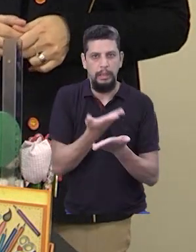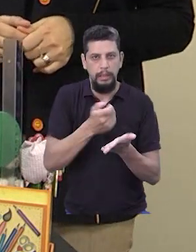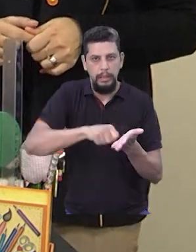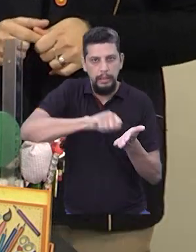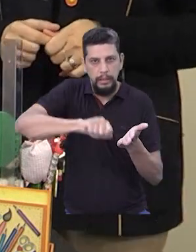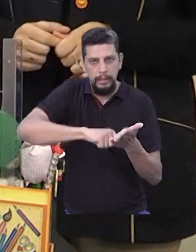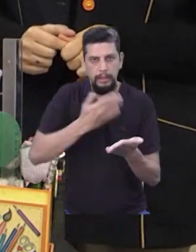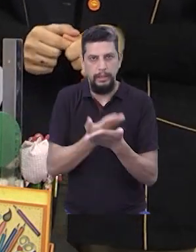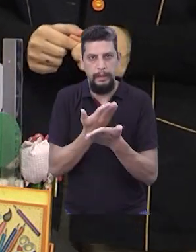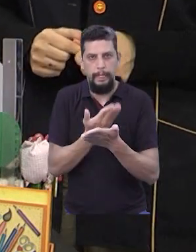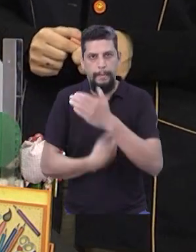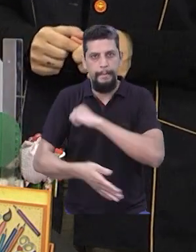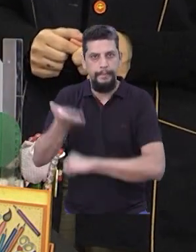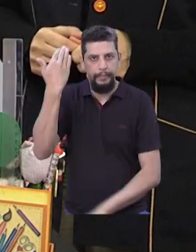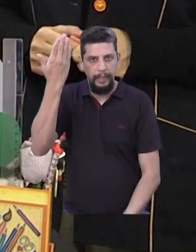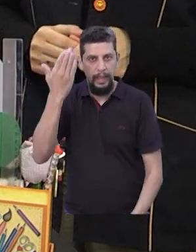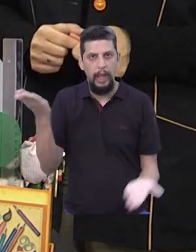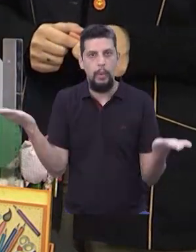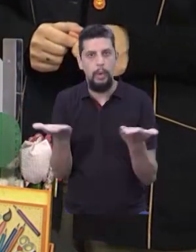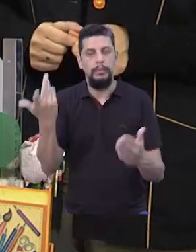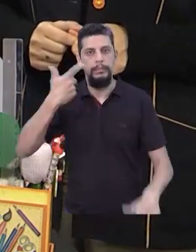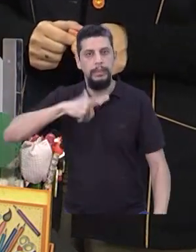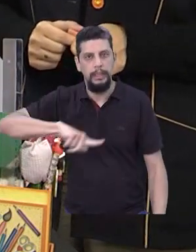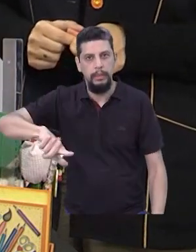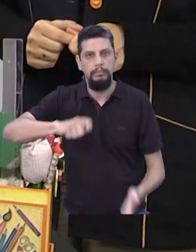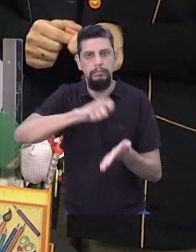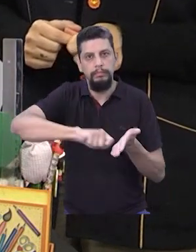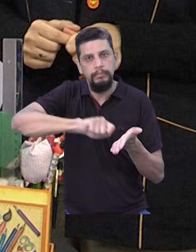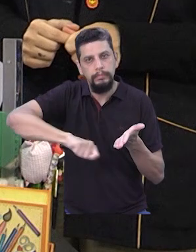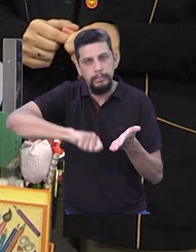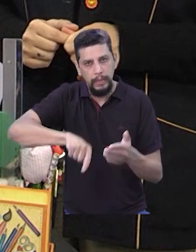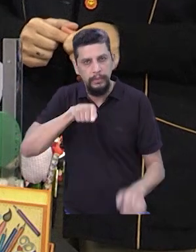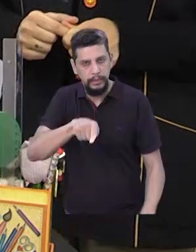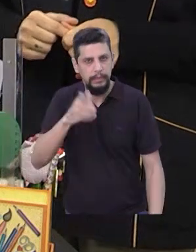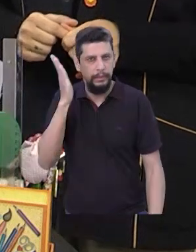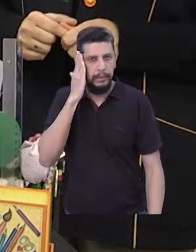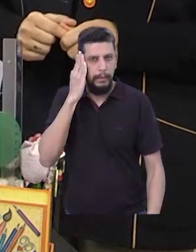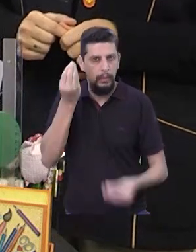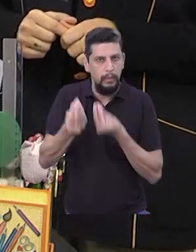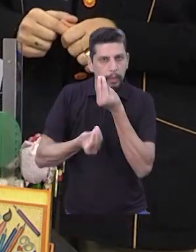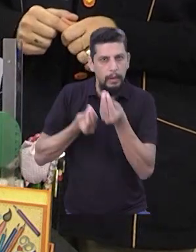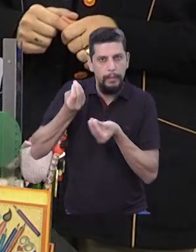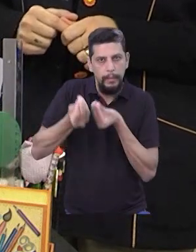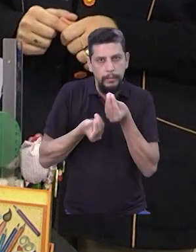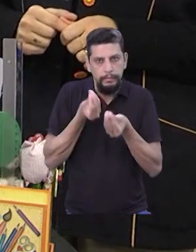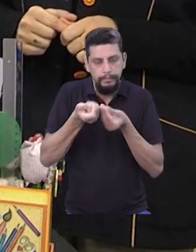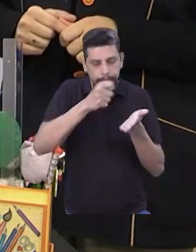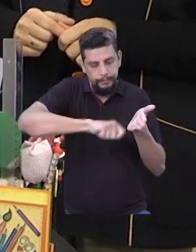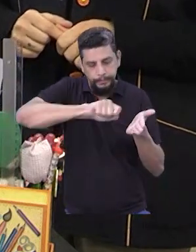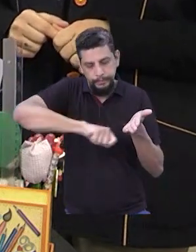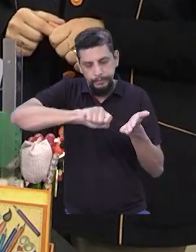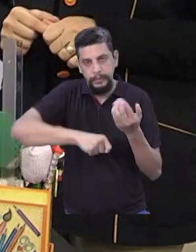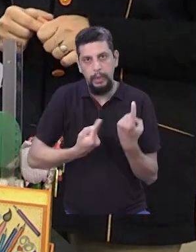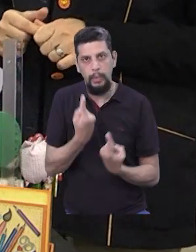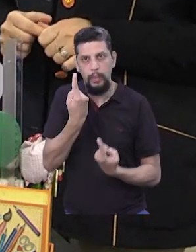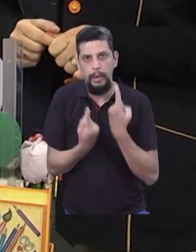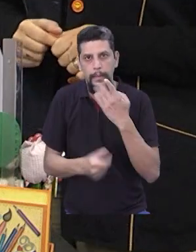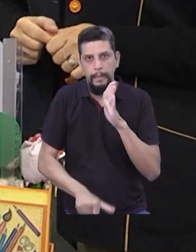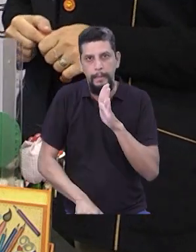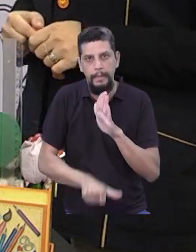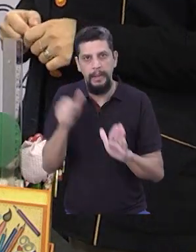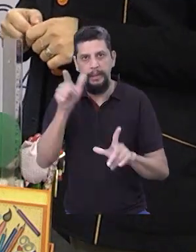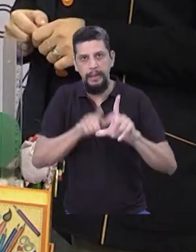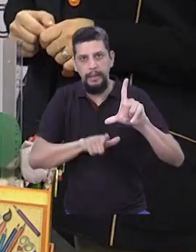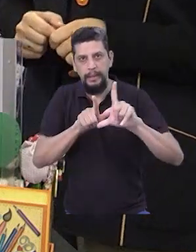aula passada, lembra? Então, agora a gente vai novamente escrever. Vocês já devem saber como escreve, hein? Vamos lá? Vamos lá. Qual que é a